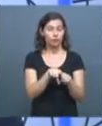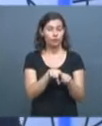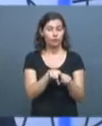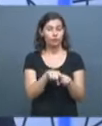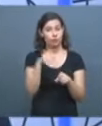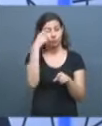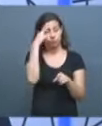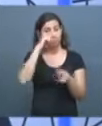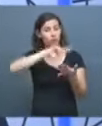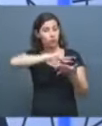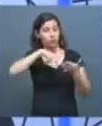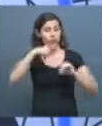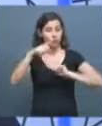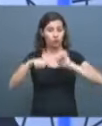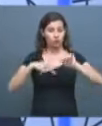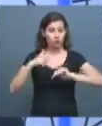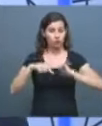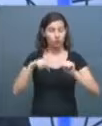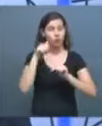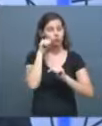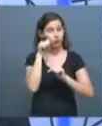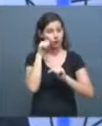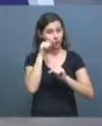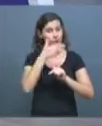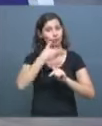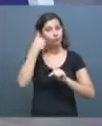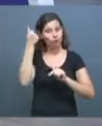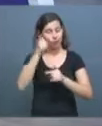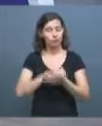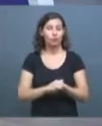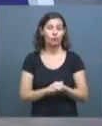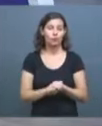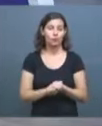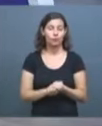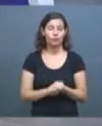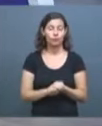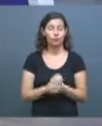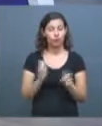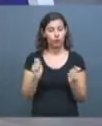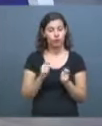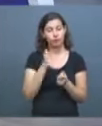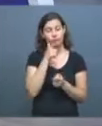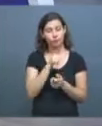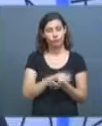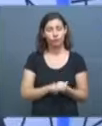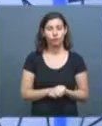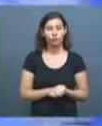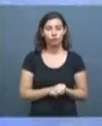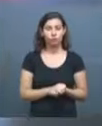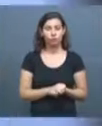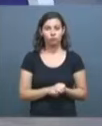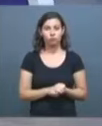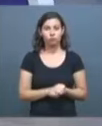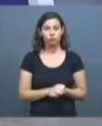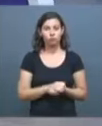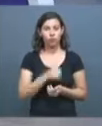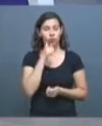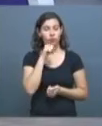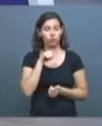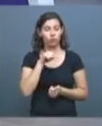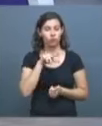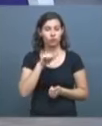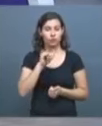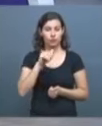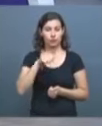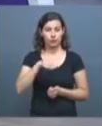dos múltiplos trabalhos, a mulher tem mais expertise para desempenhar isso ao mesmo tempo. Muito bom. Luciano, o organismo, ele tem